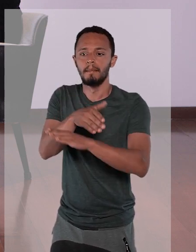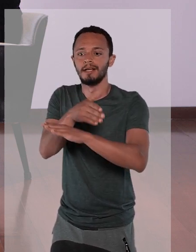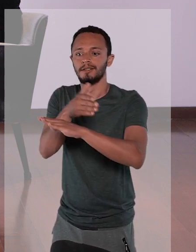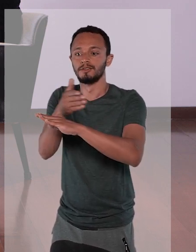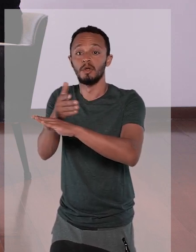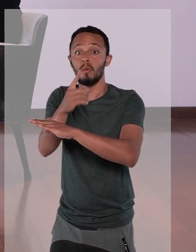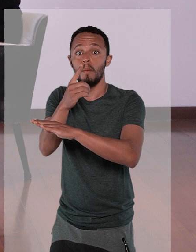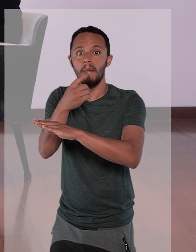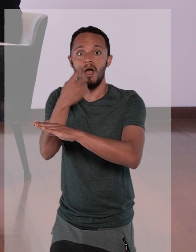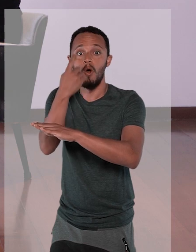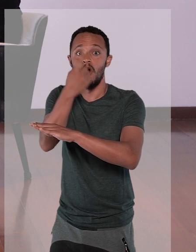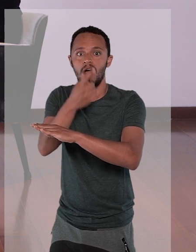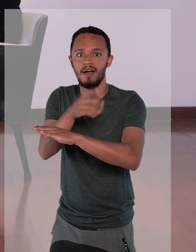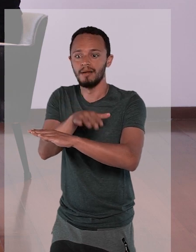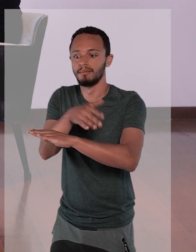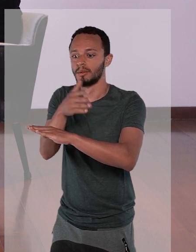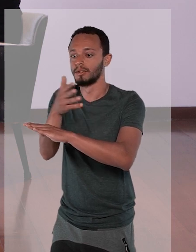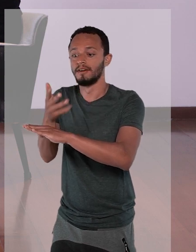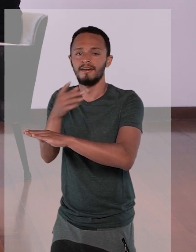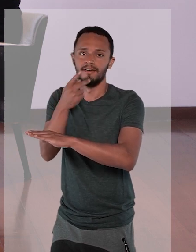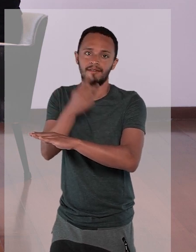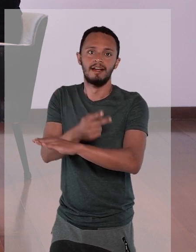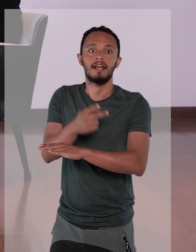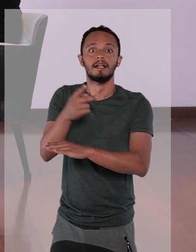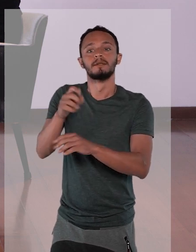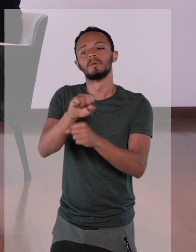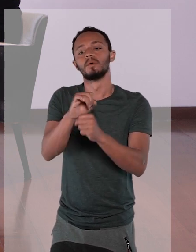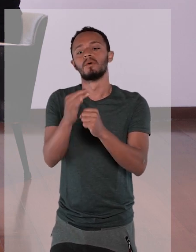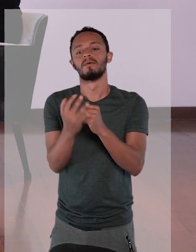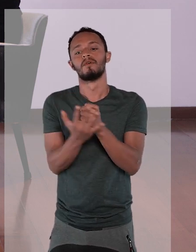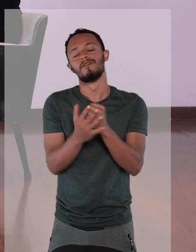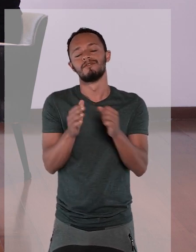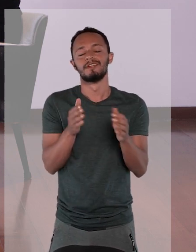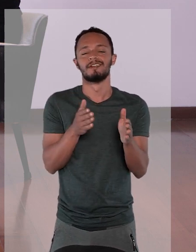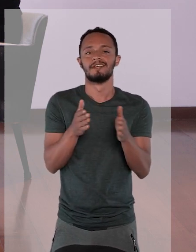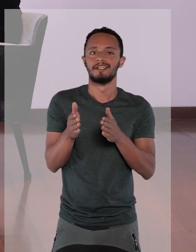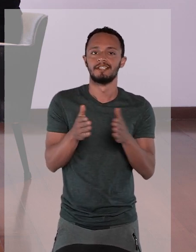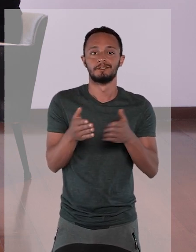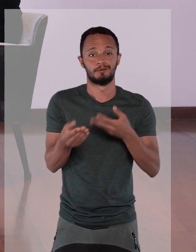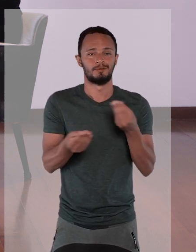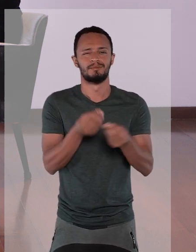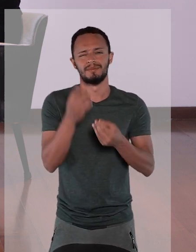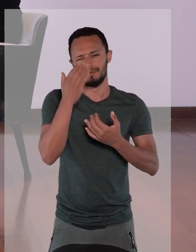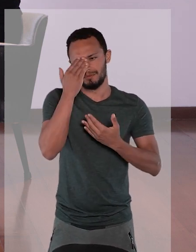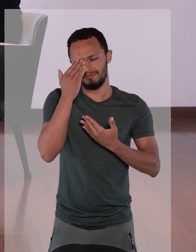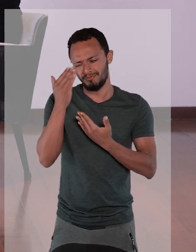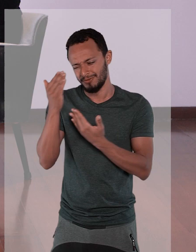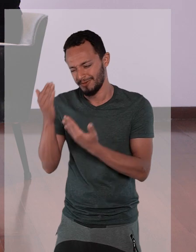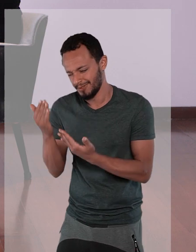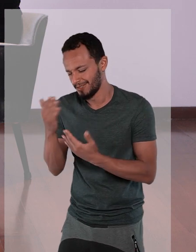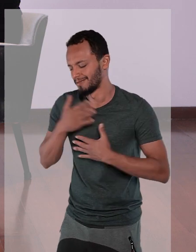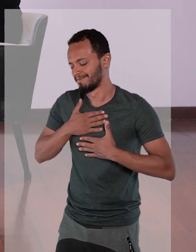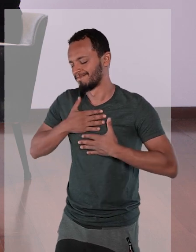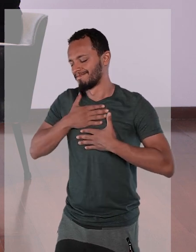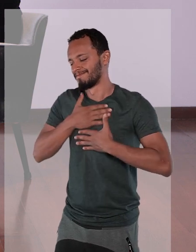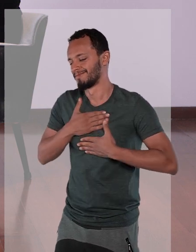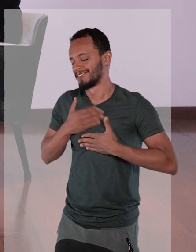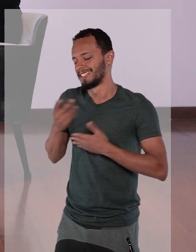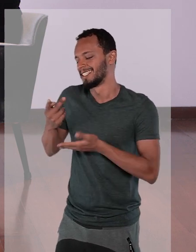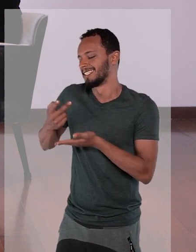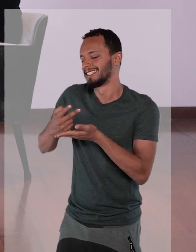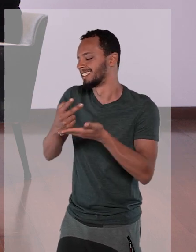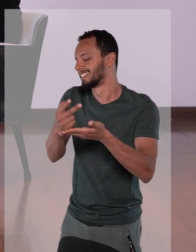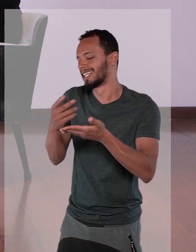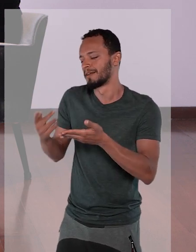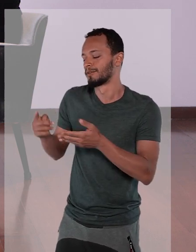hora falando sobre as questões da pandemia, coisa que sempre eu agradeci e agradeço novamente por essa gentileza cidadã dele, porque ele